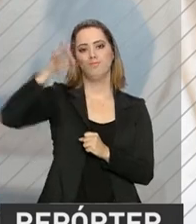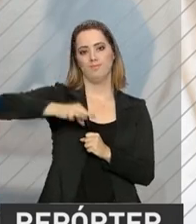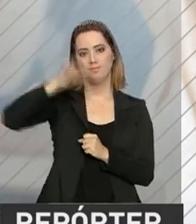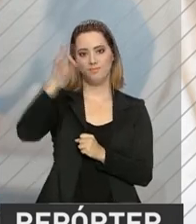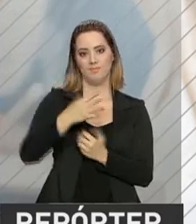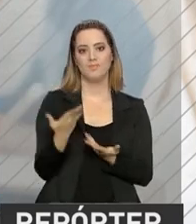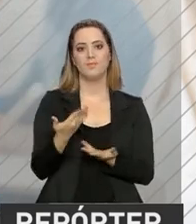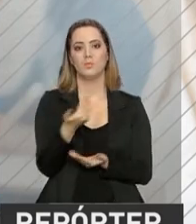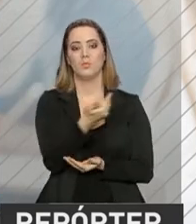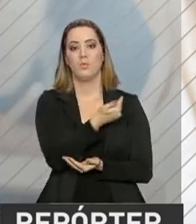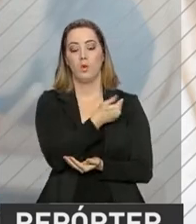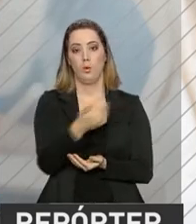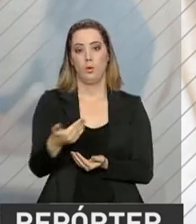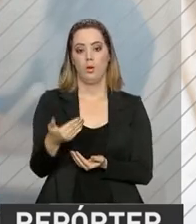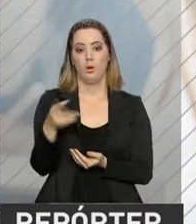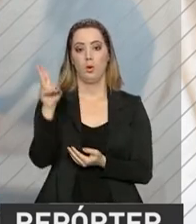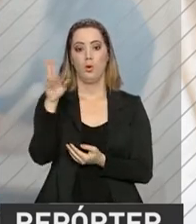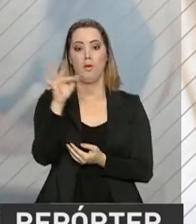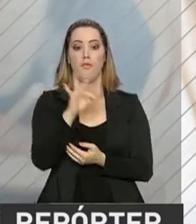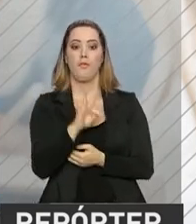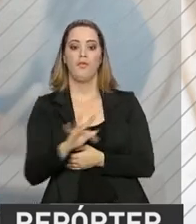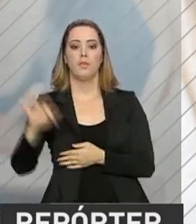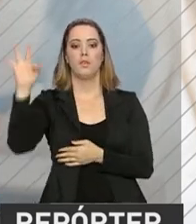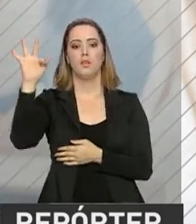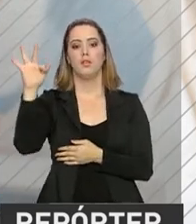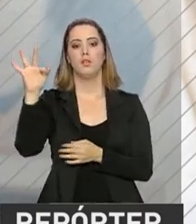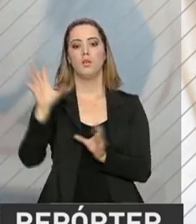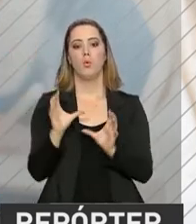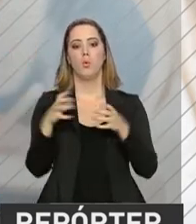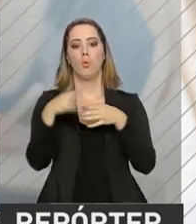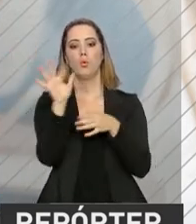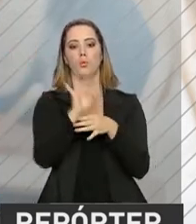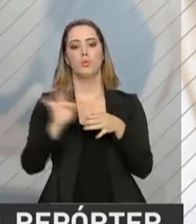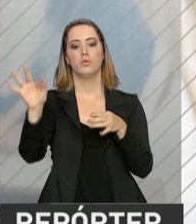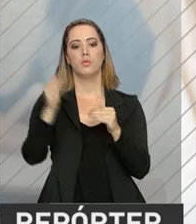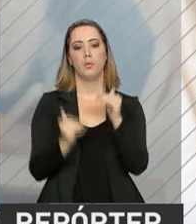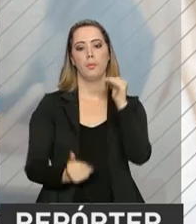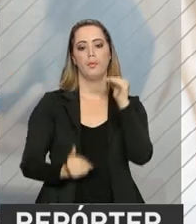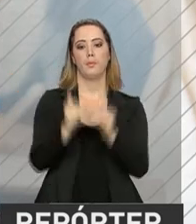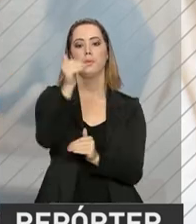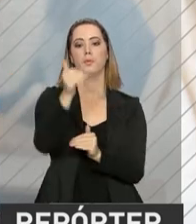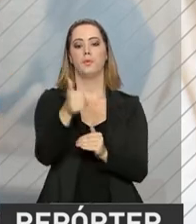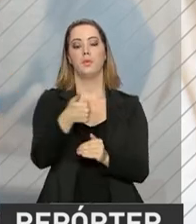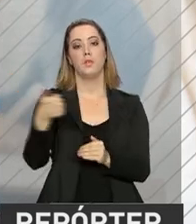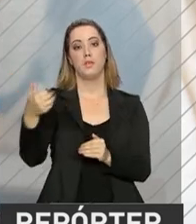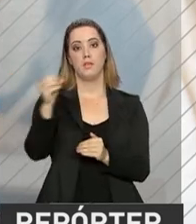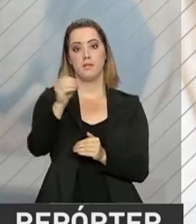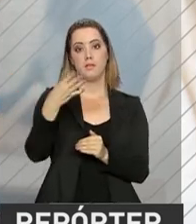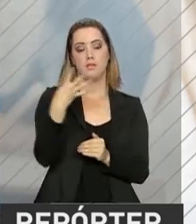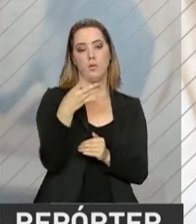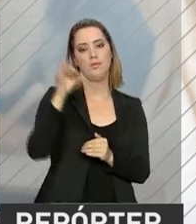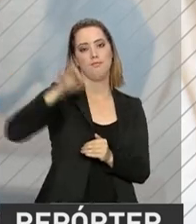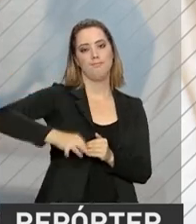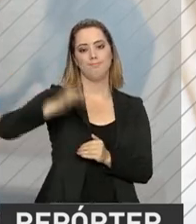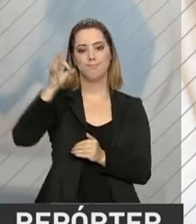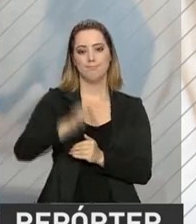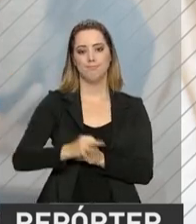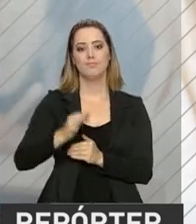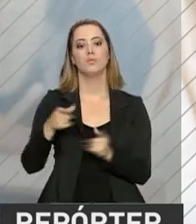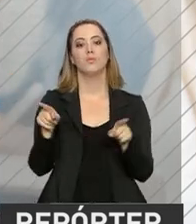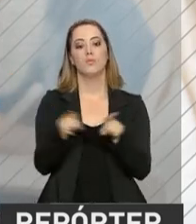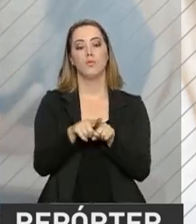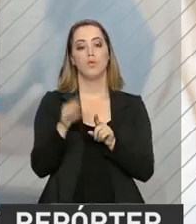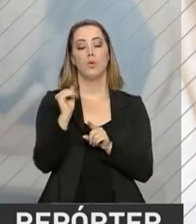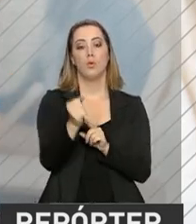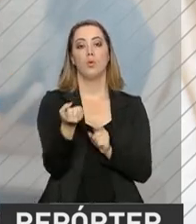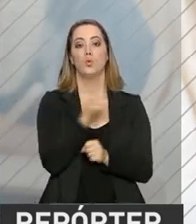rede federal é a que mais cresceu entre as instituições de ensino superior públicas, com um aumento de 104%